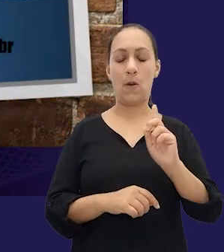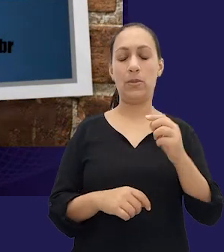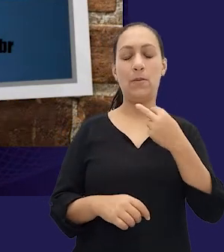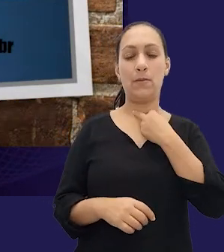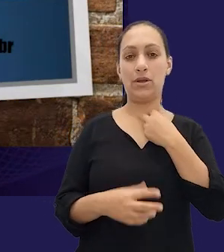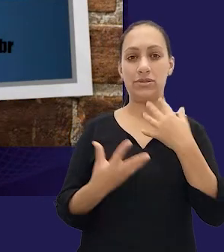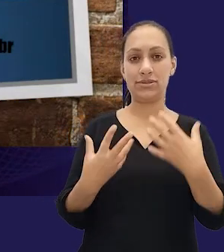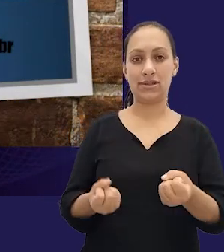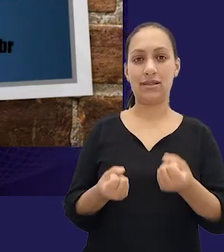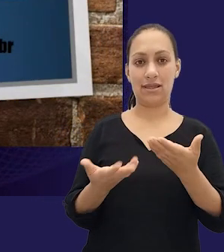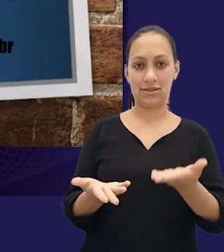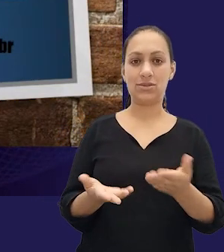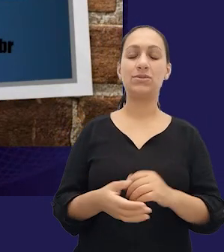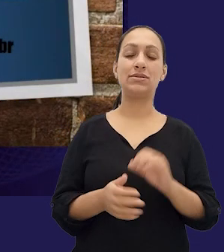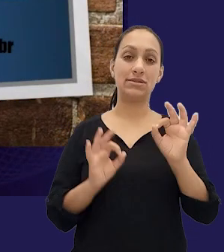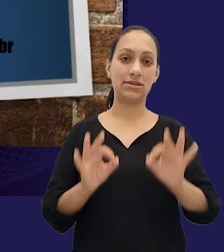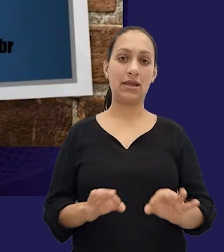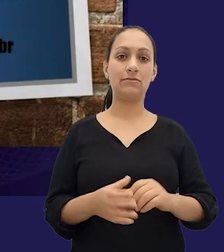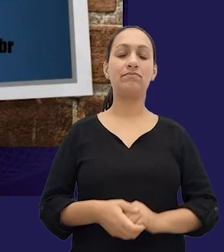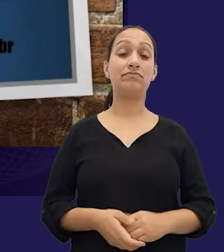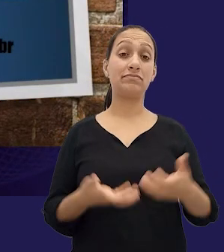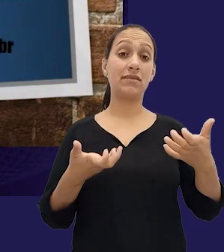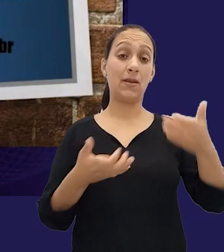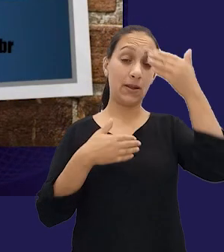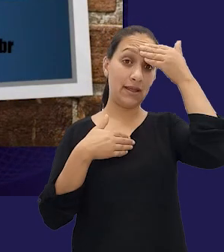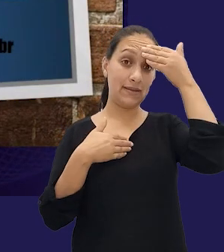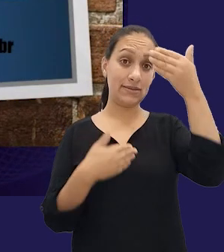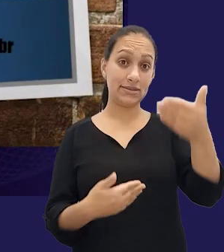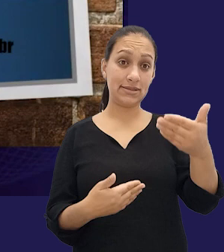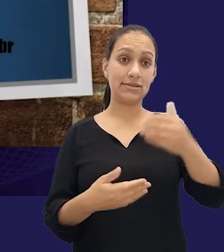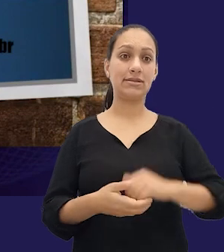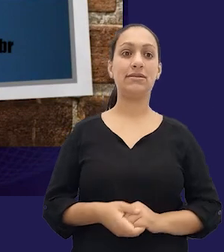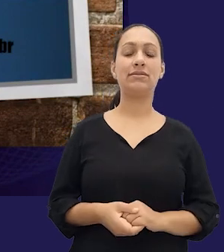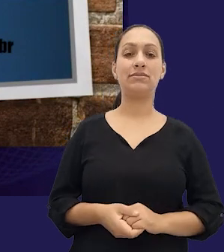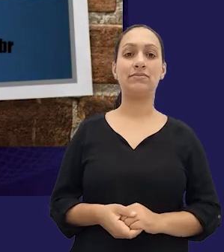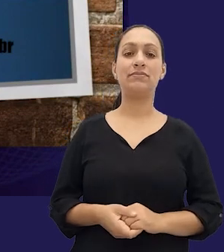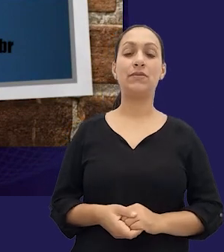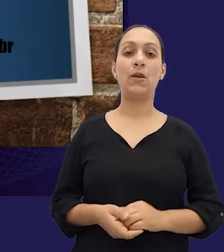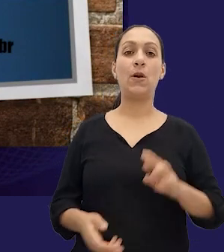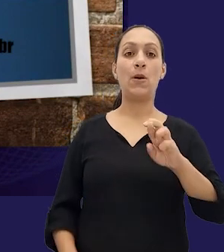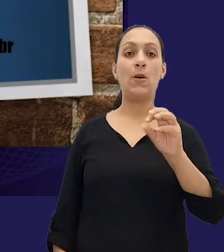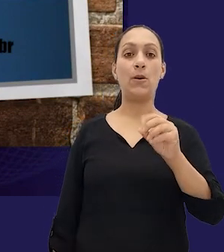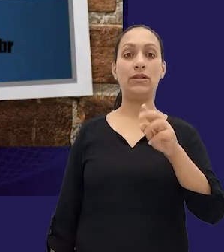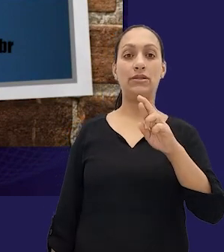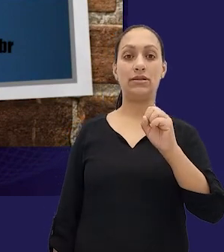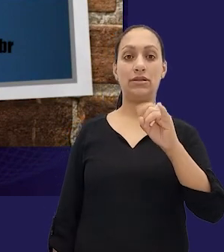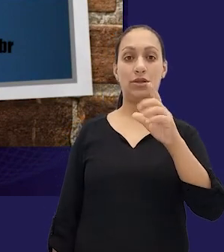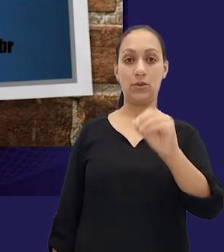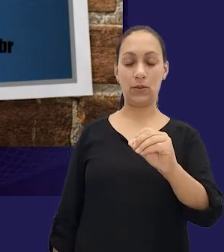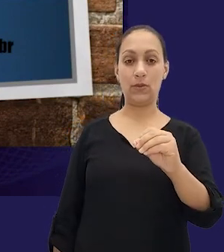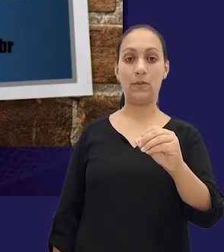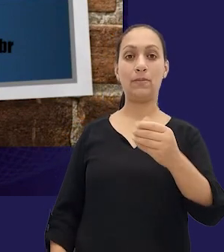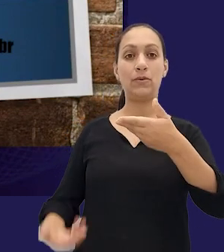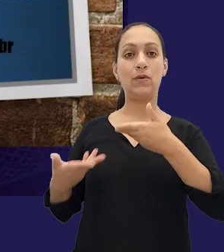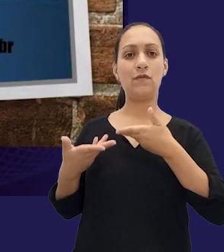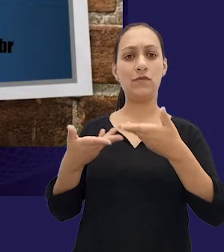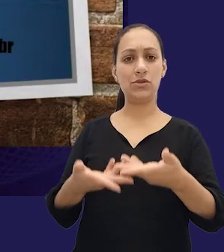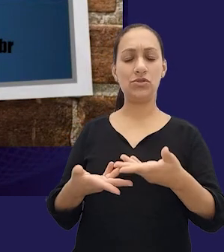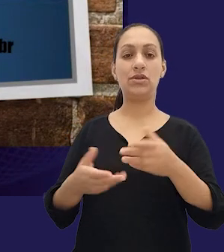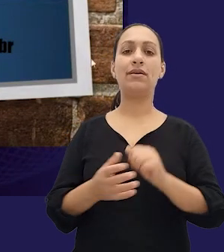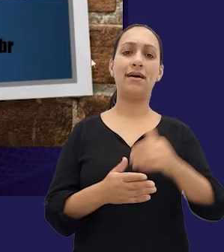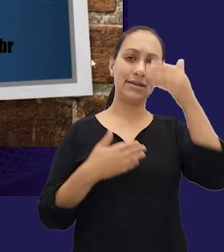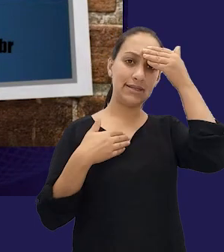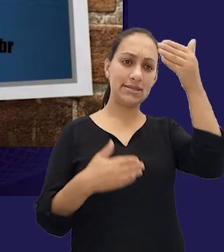aceitável, certo? Eu quero agradecer aí, mais uma vez, ao Rodrigo pelo convite, né? Agradecer a quem